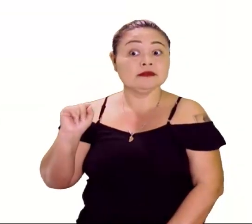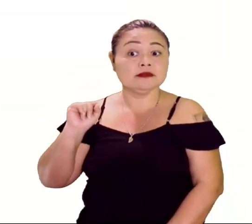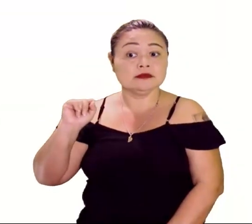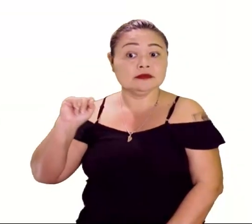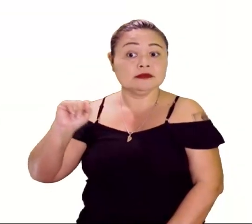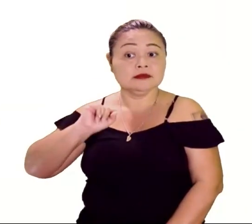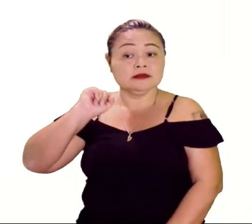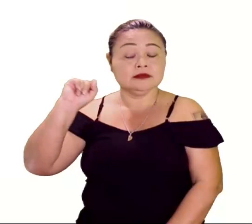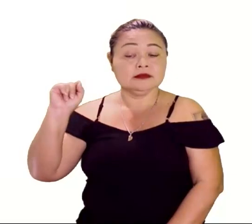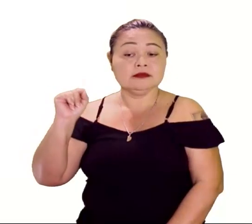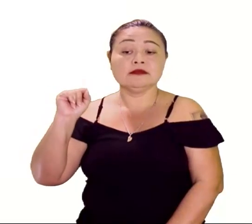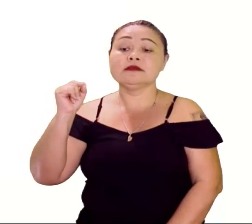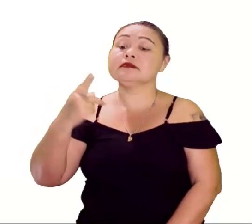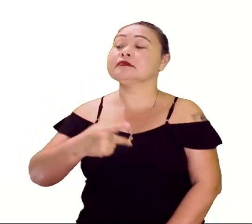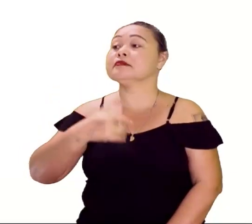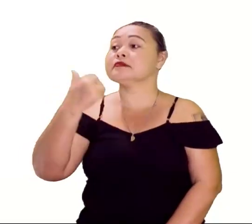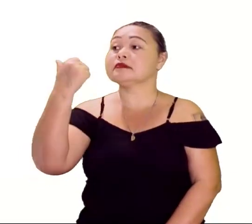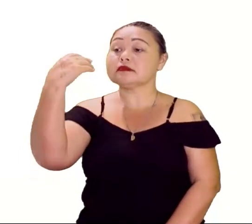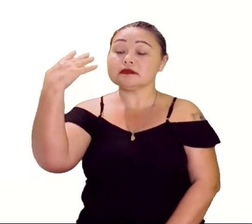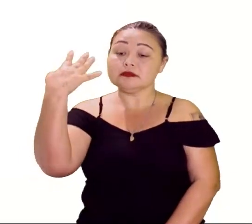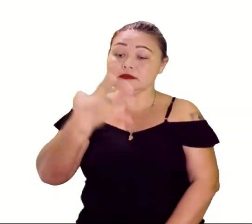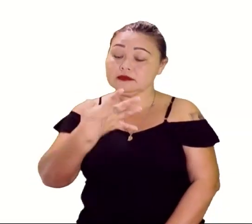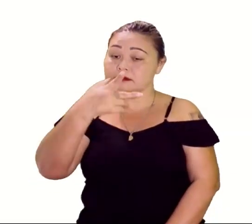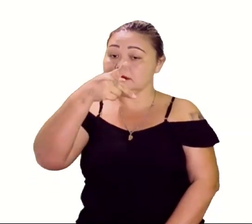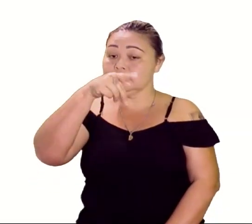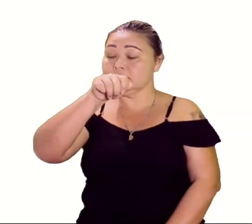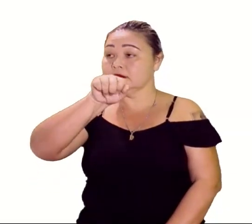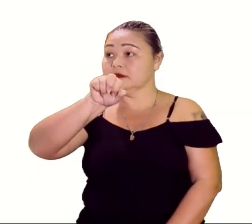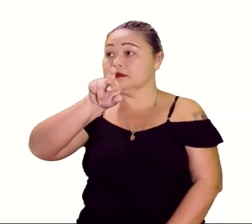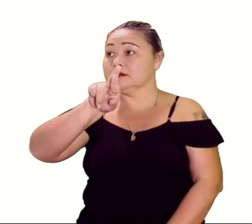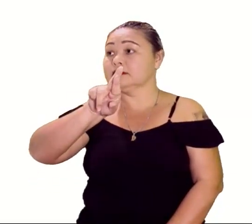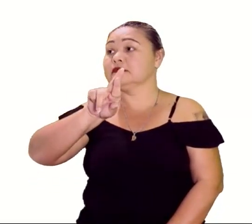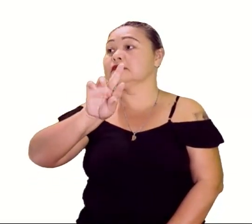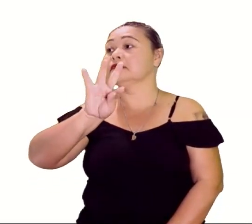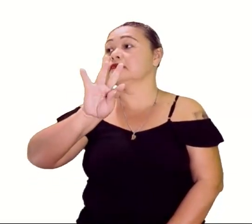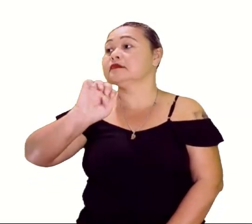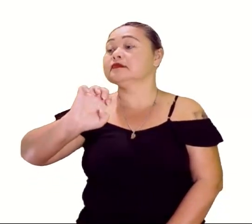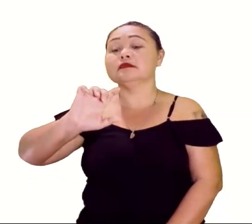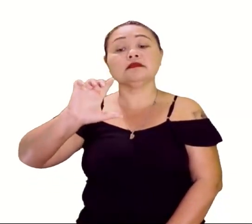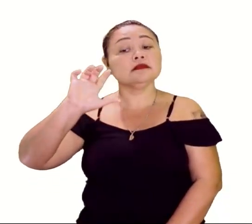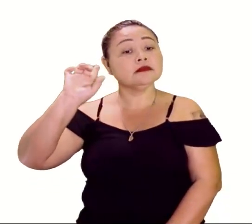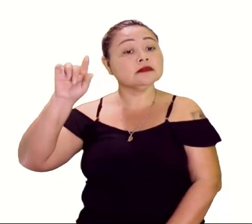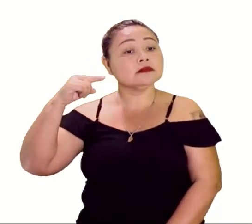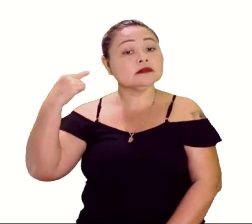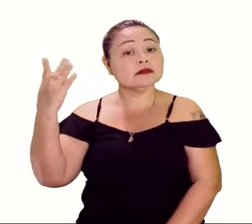Na parte 4 de função quadrática, vem com a gente!